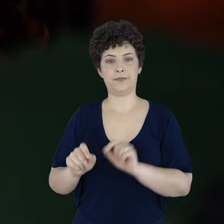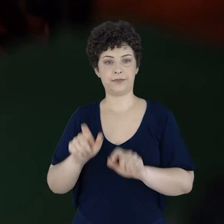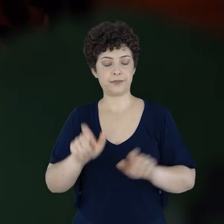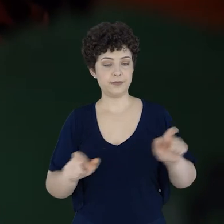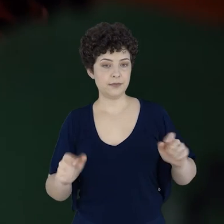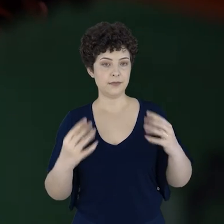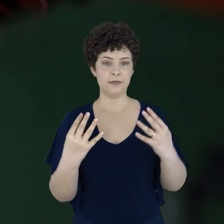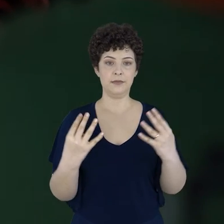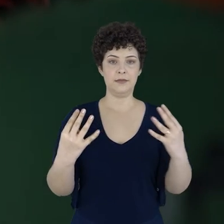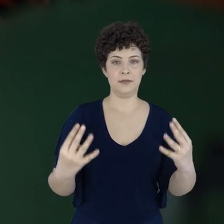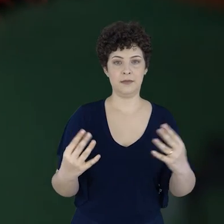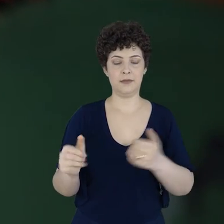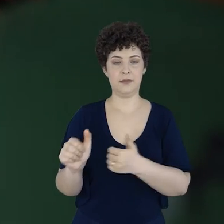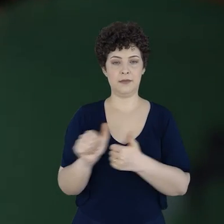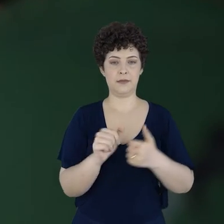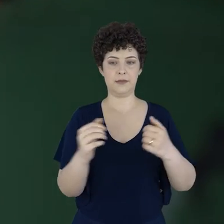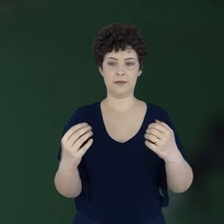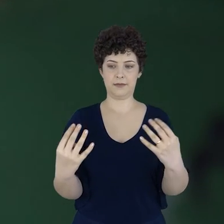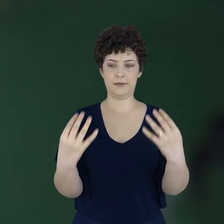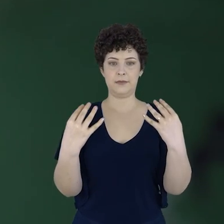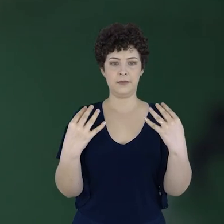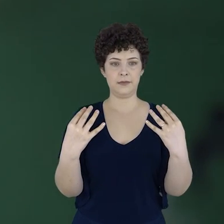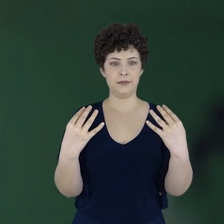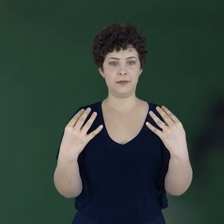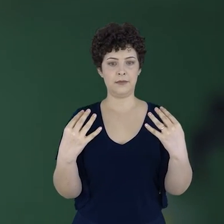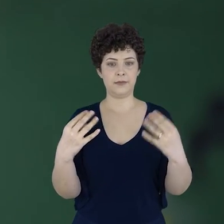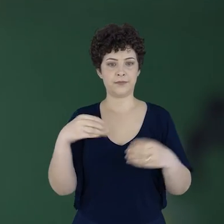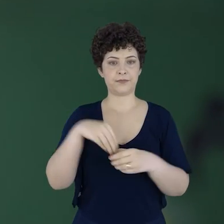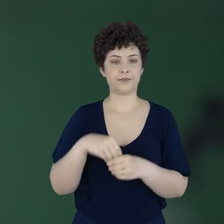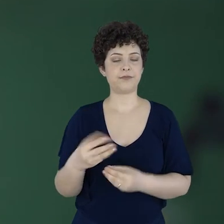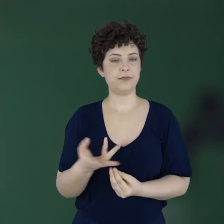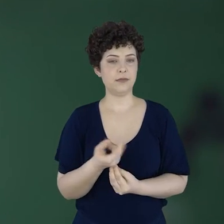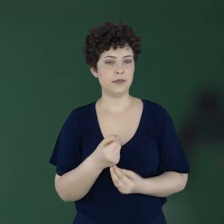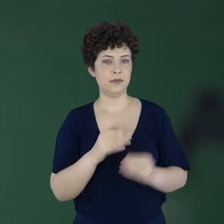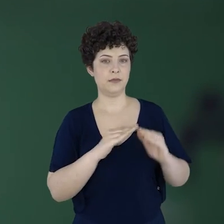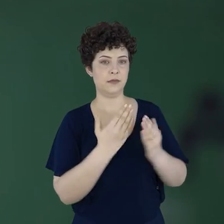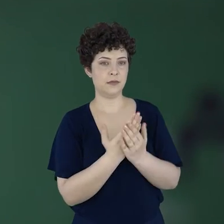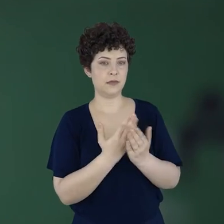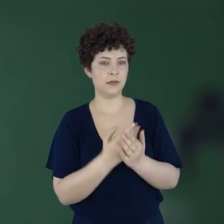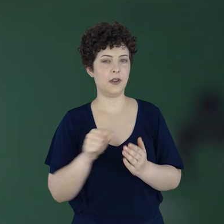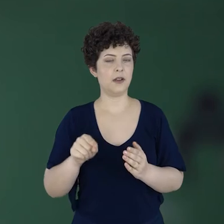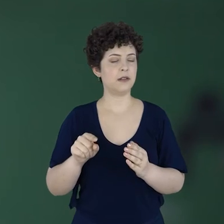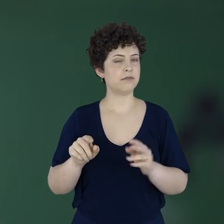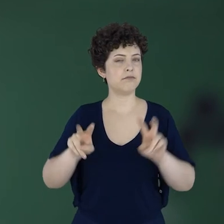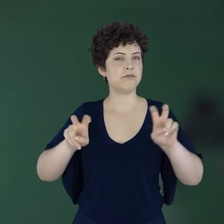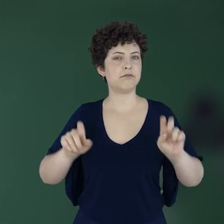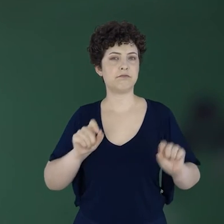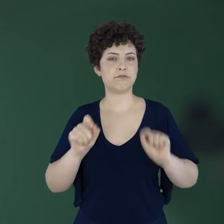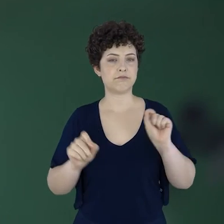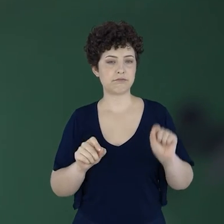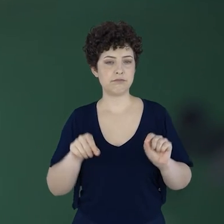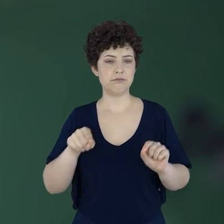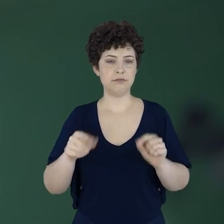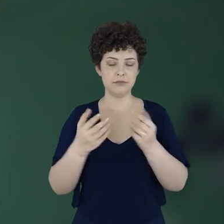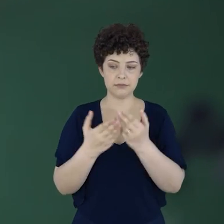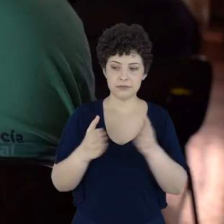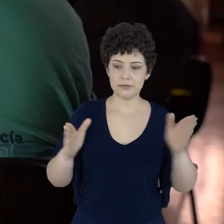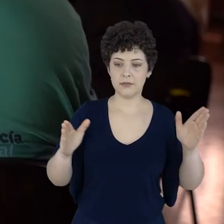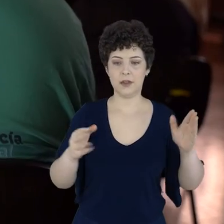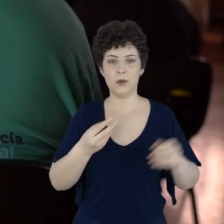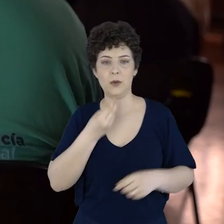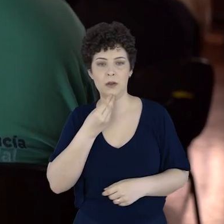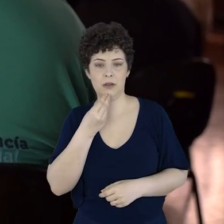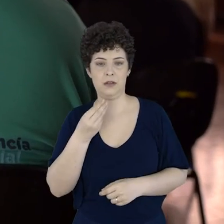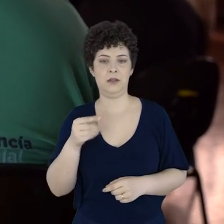com os espectadores e espectadoras que nos acompanham dentro de um projeto artístico no conservatório, ele diz muito. Diz muito porque ele